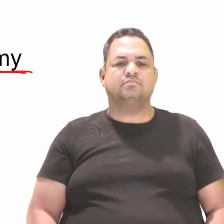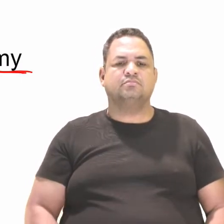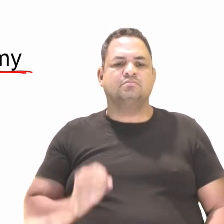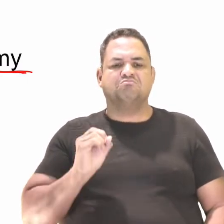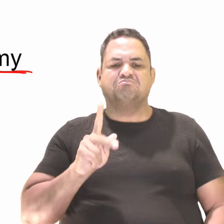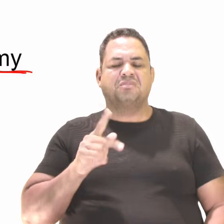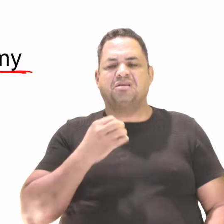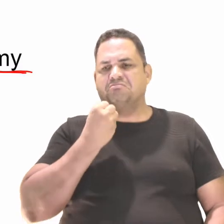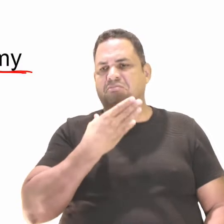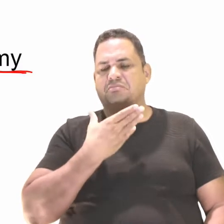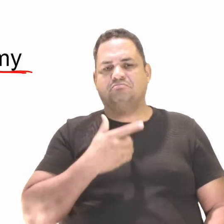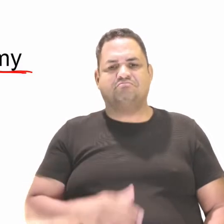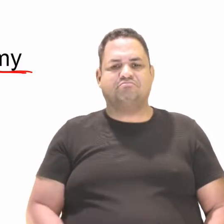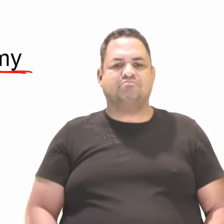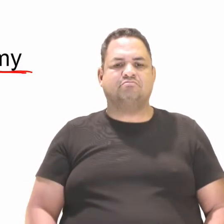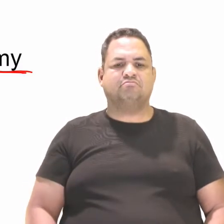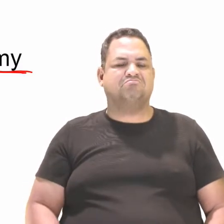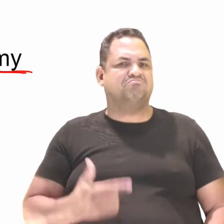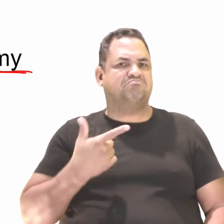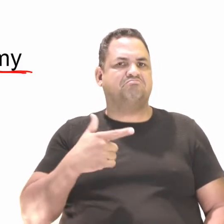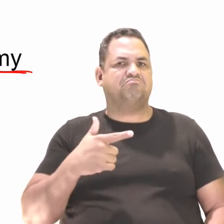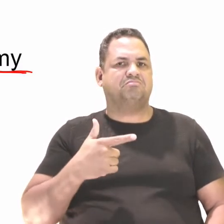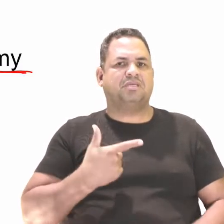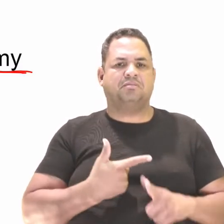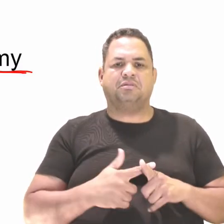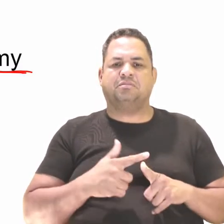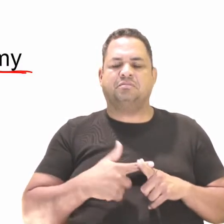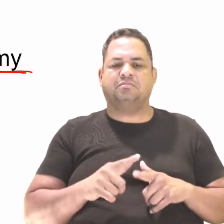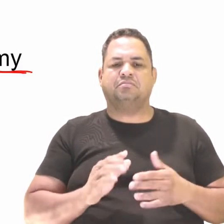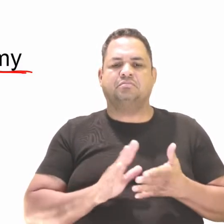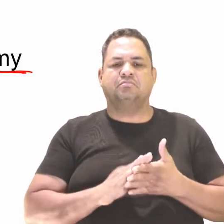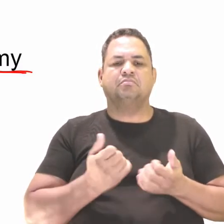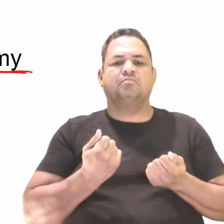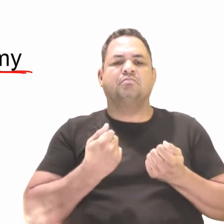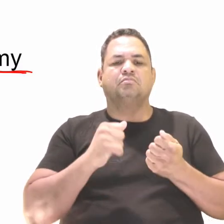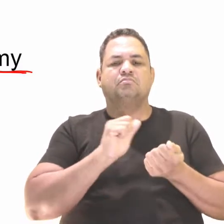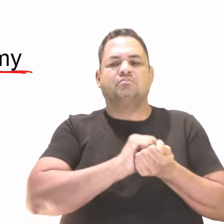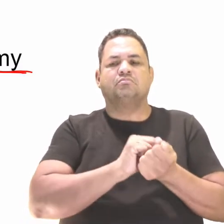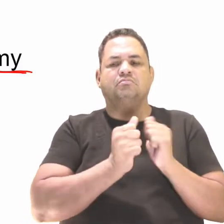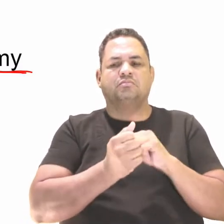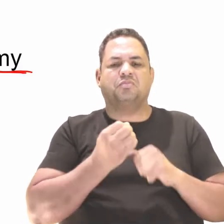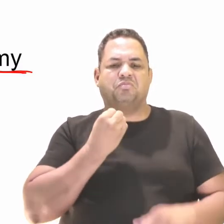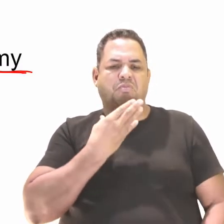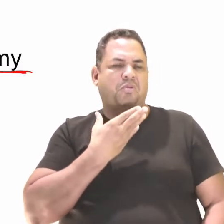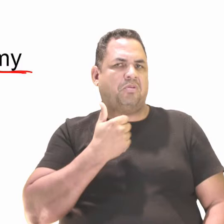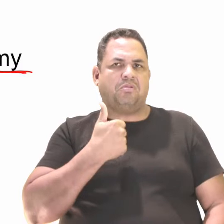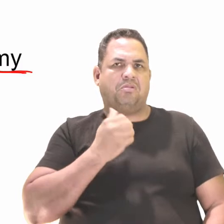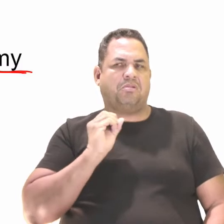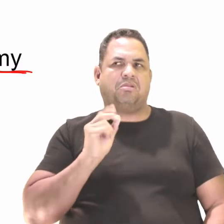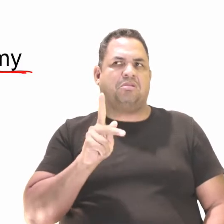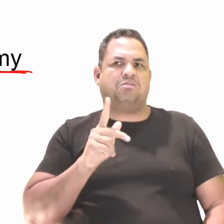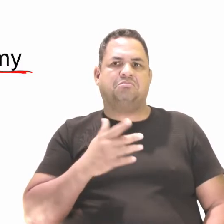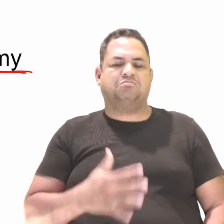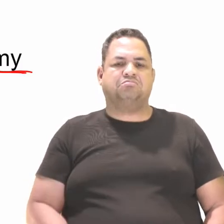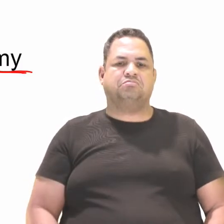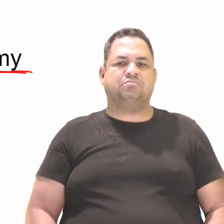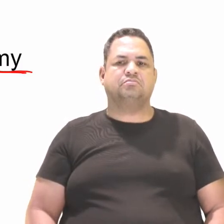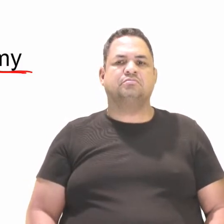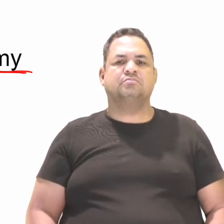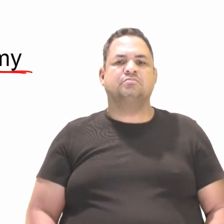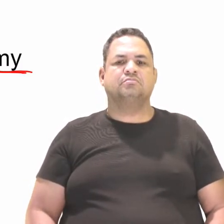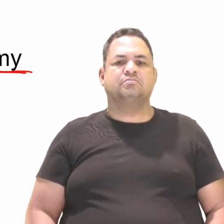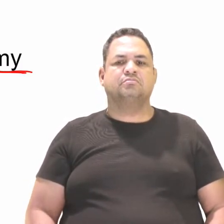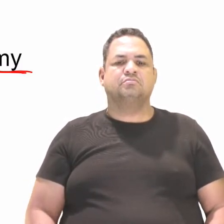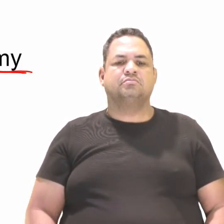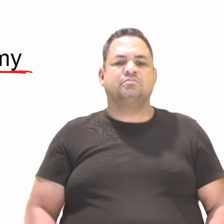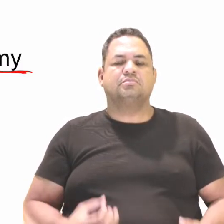tudo bem, esse no problem é sem problema, mas também pode ser adaptado. Tudo bem, ok, enfim, a pessoa não ficou chateada. Então, uma das